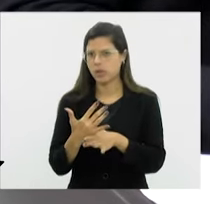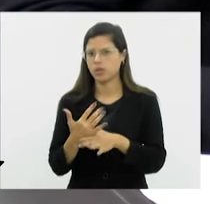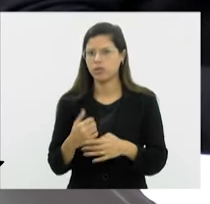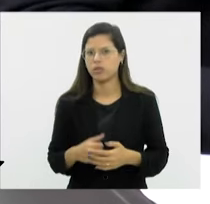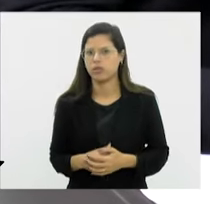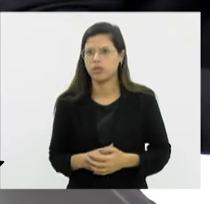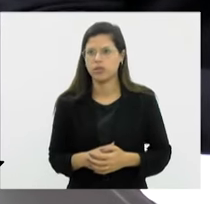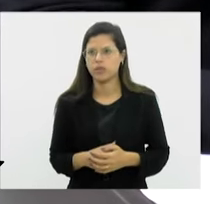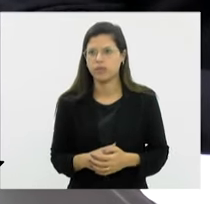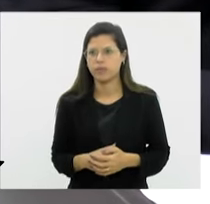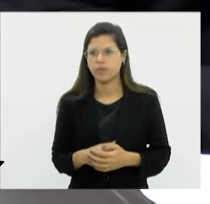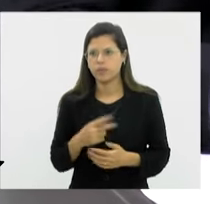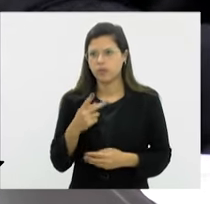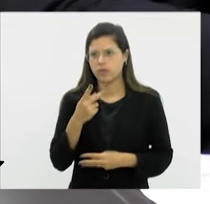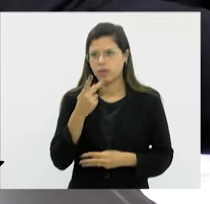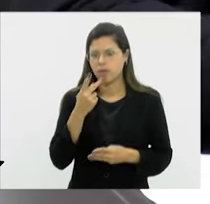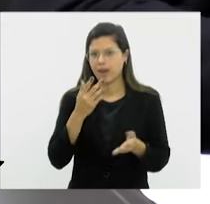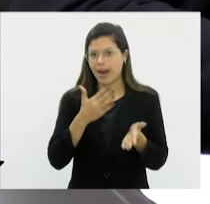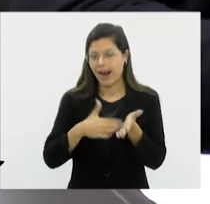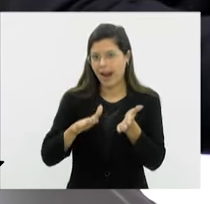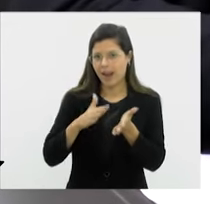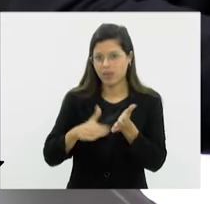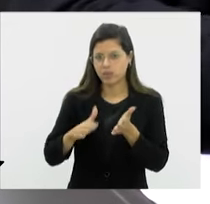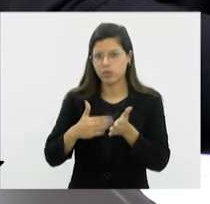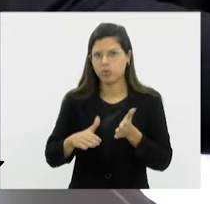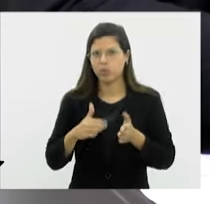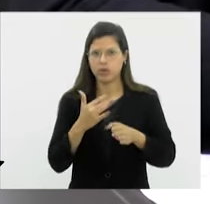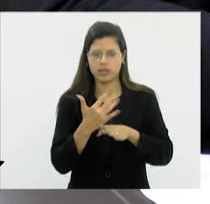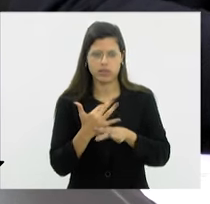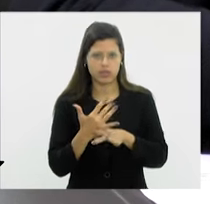determinando despesas aos municípios. Então, há